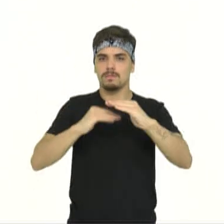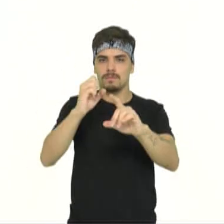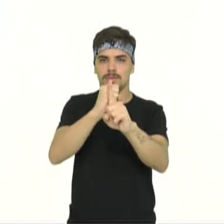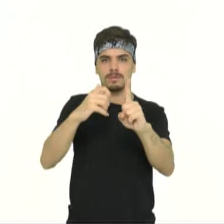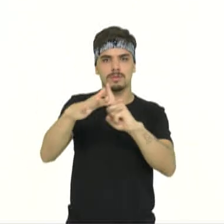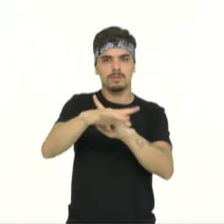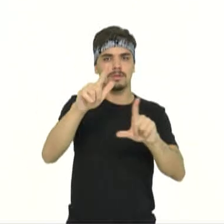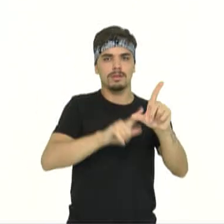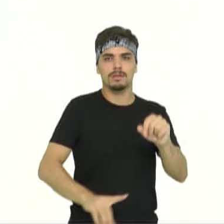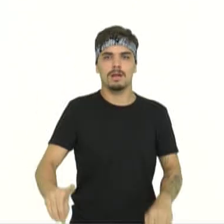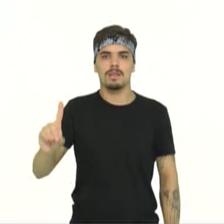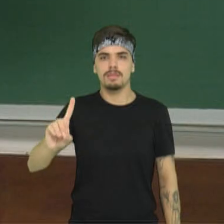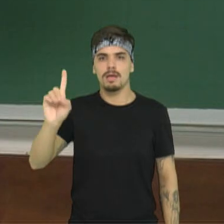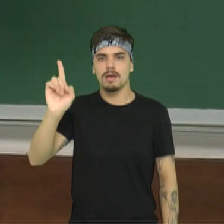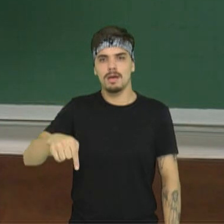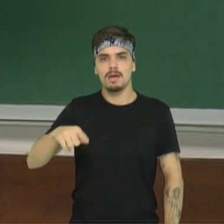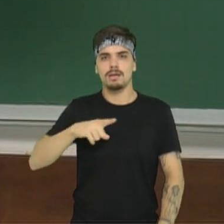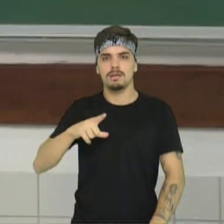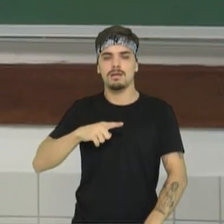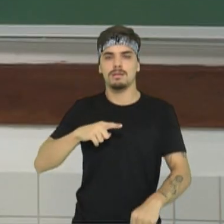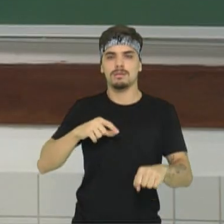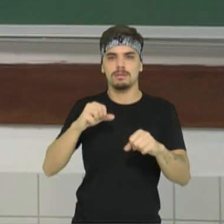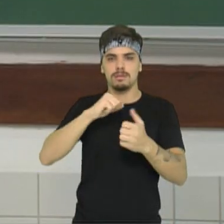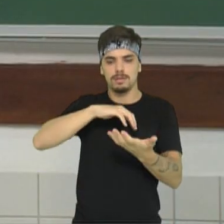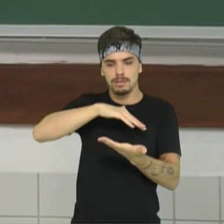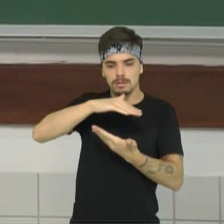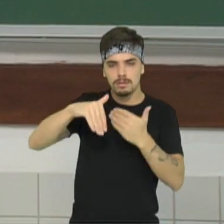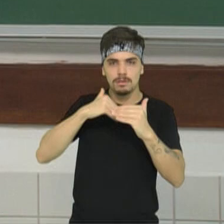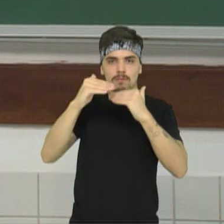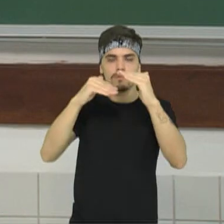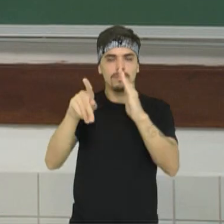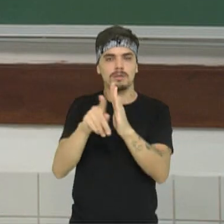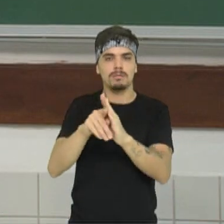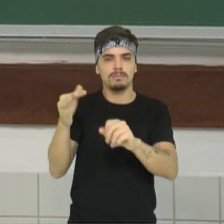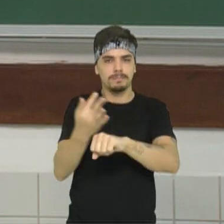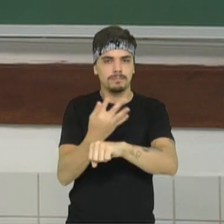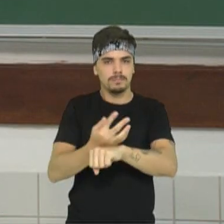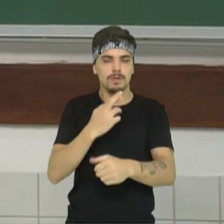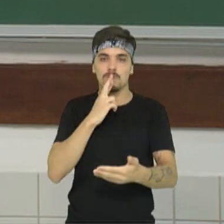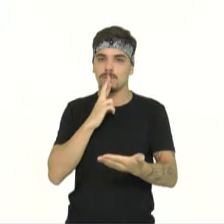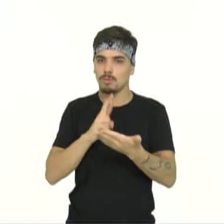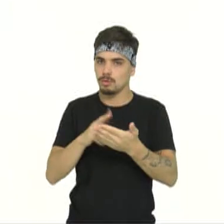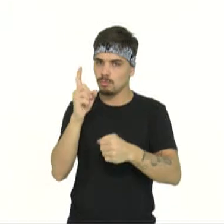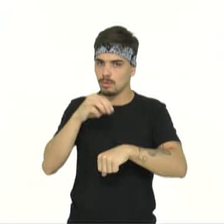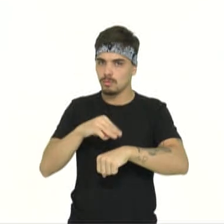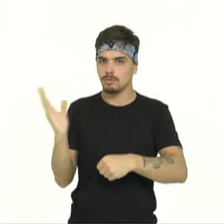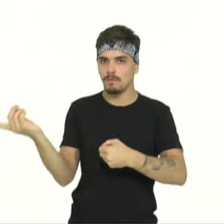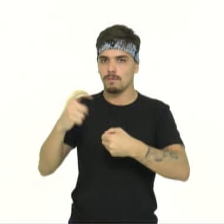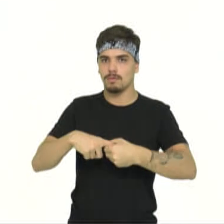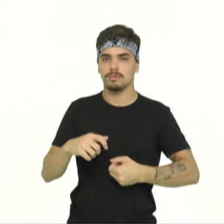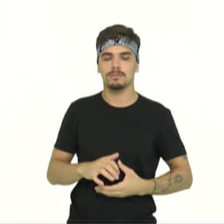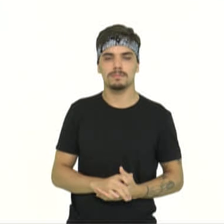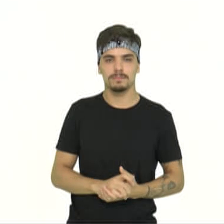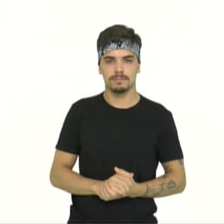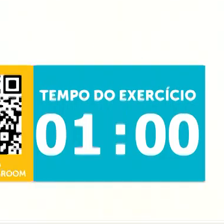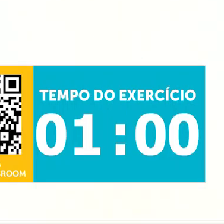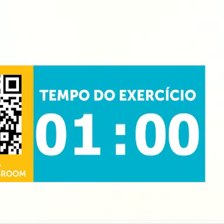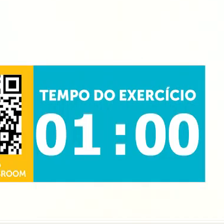letra D, desenvolvimento sustentável. É rapidinho, 1 minuto a gente volta.